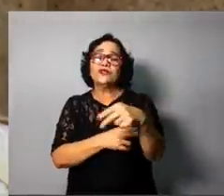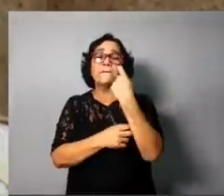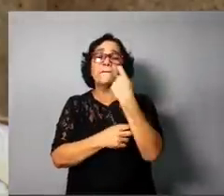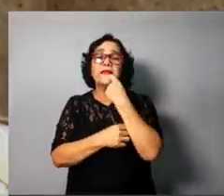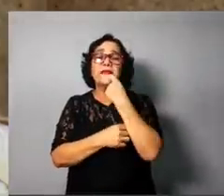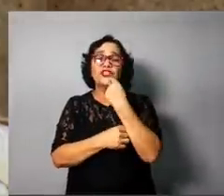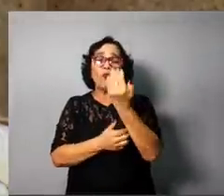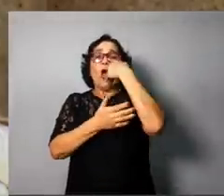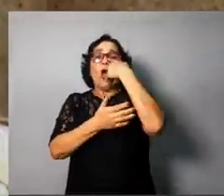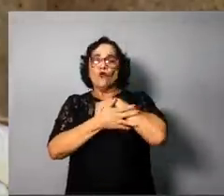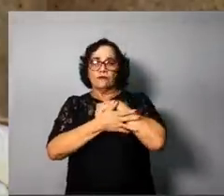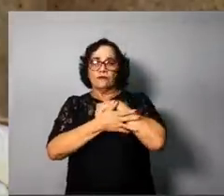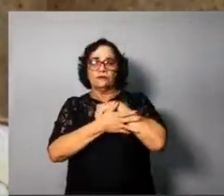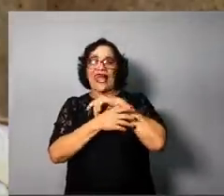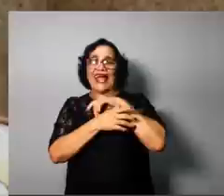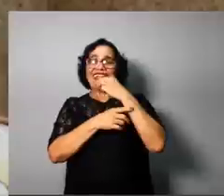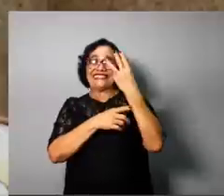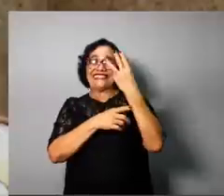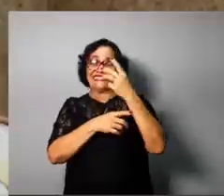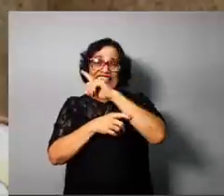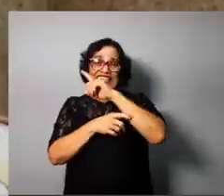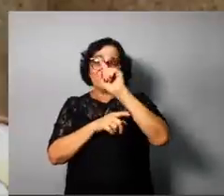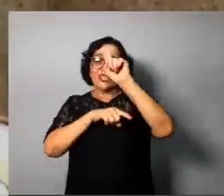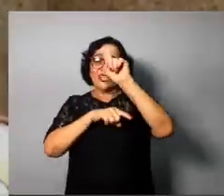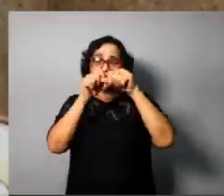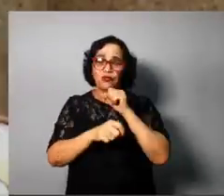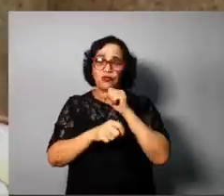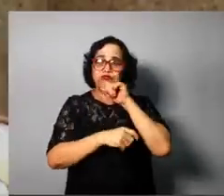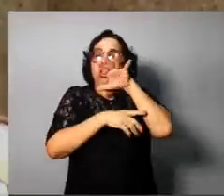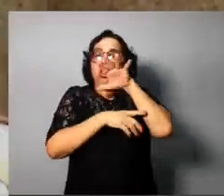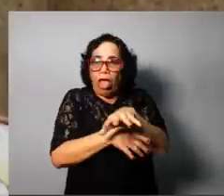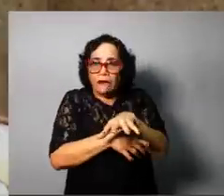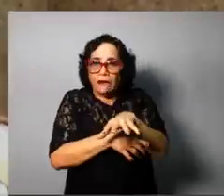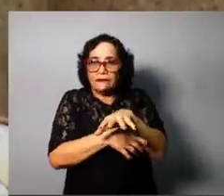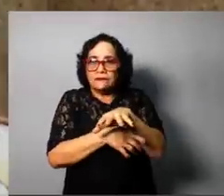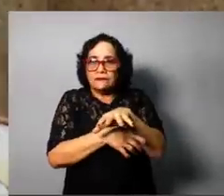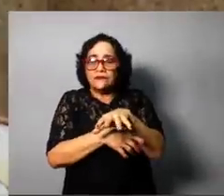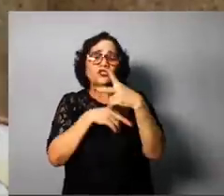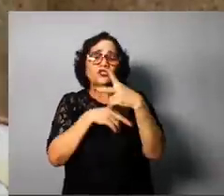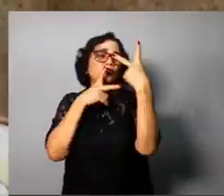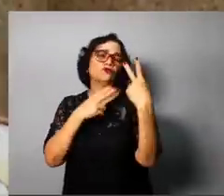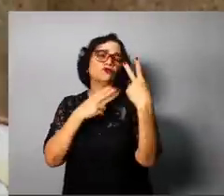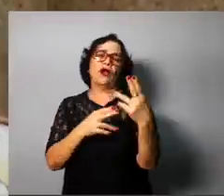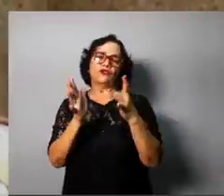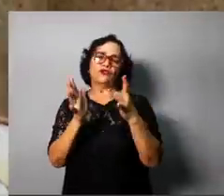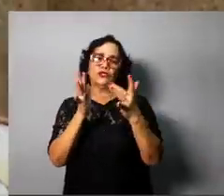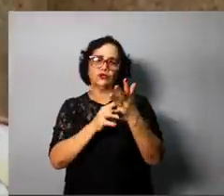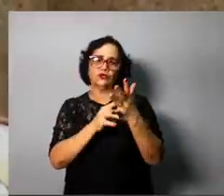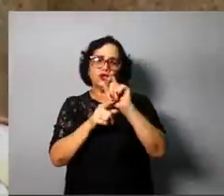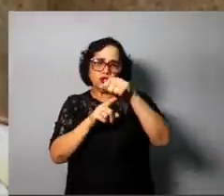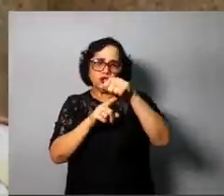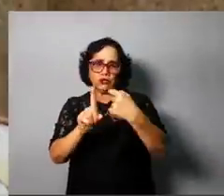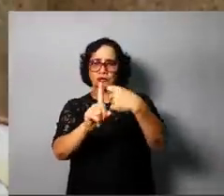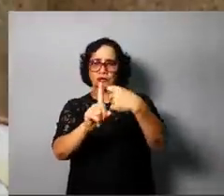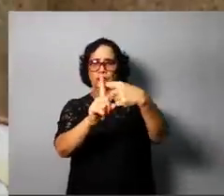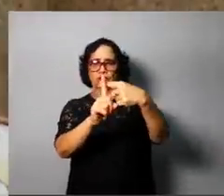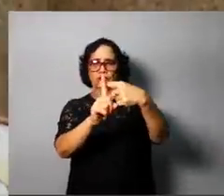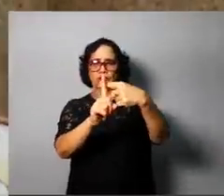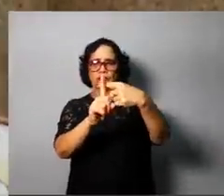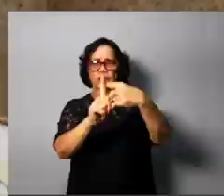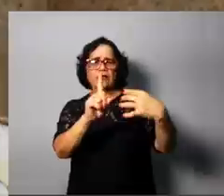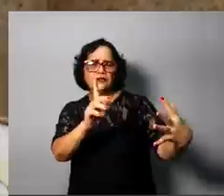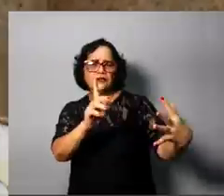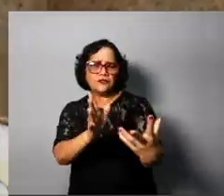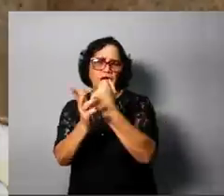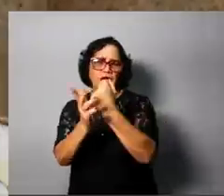foi expelido na praia. Assim Jesus é este sinal que com sua cruz salva a humanidade.